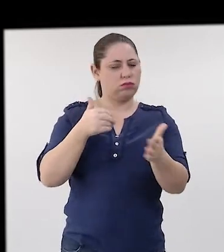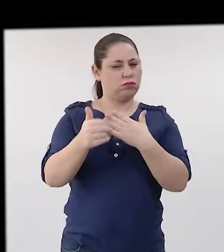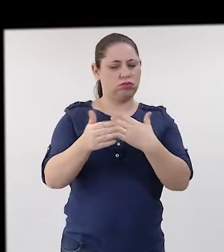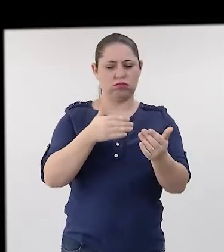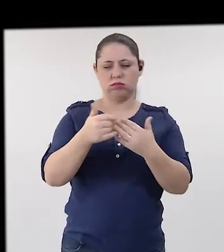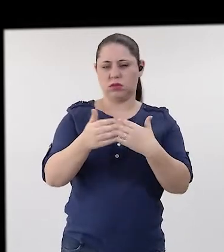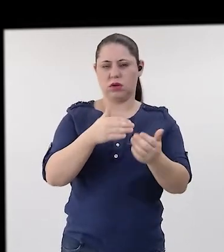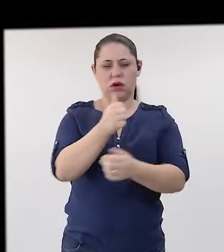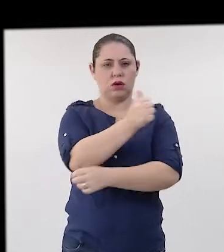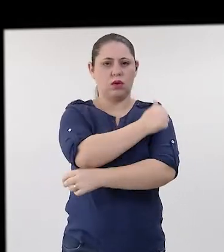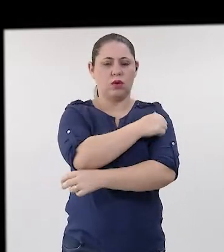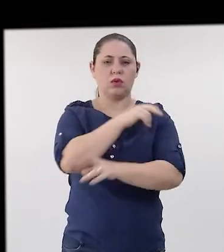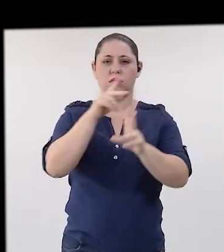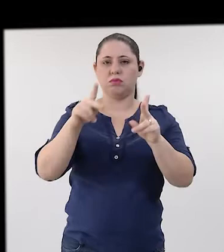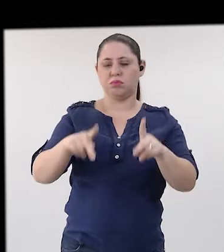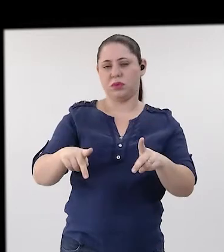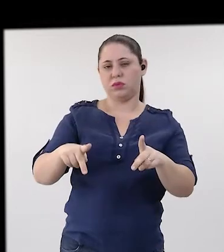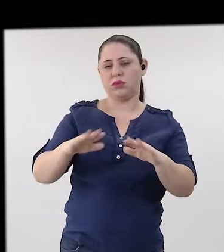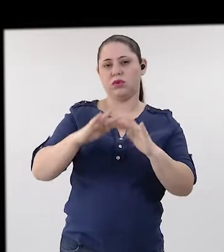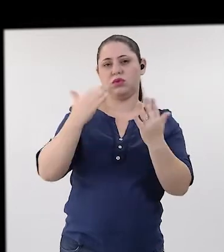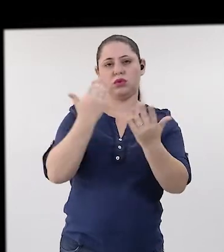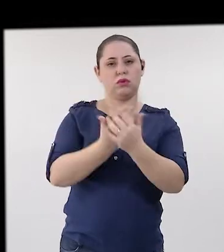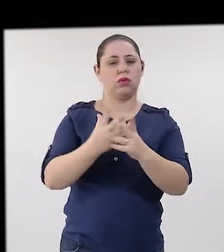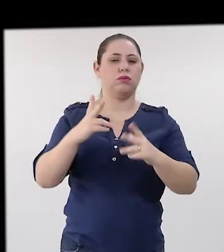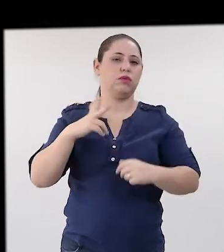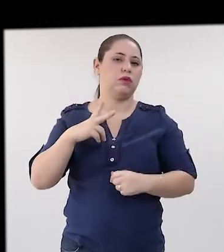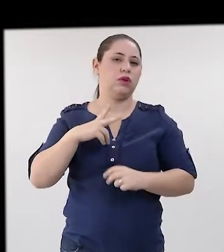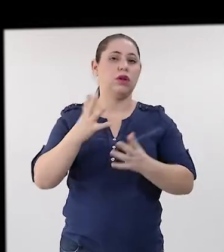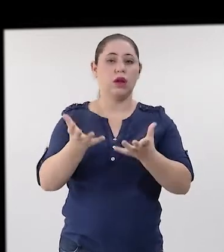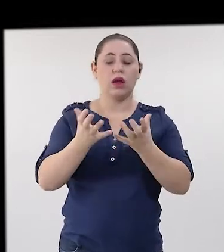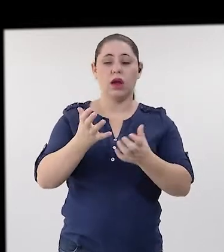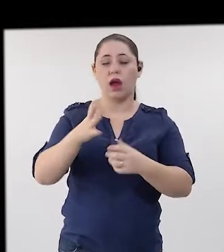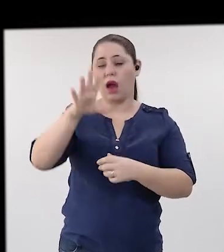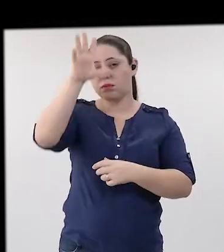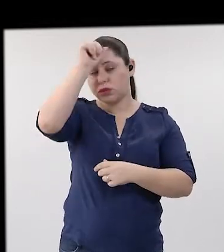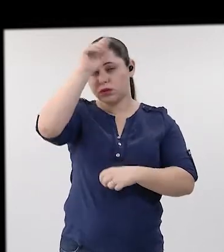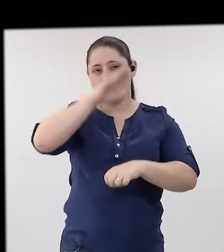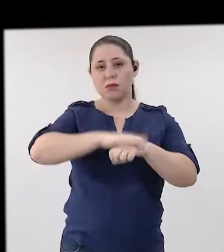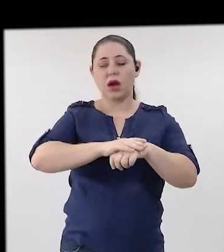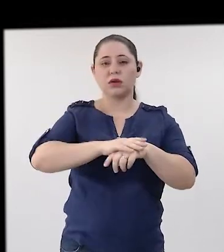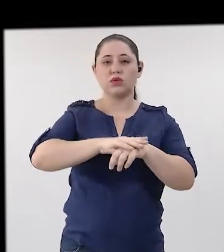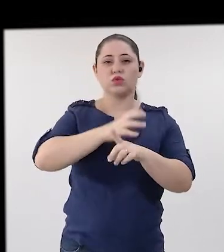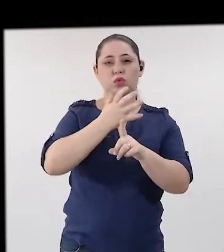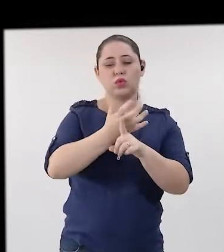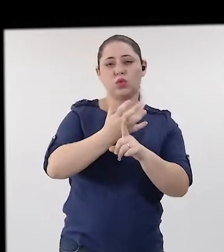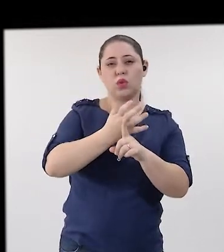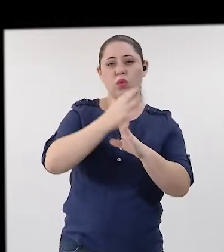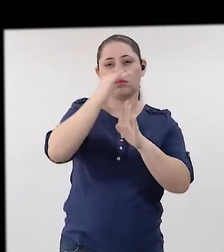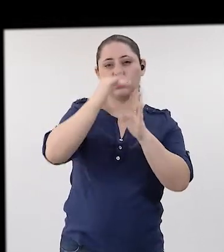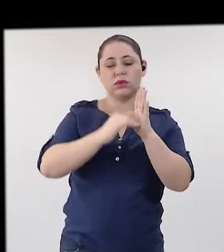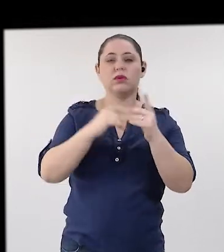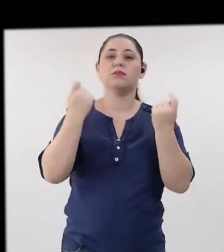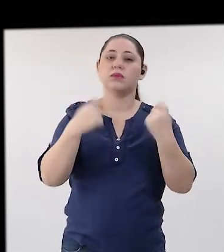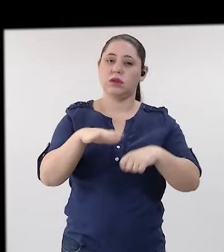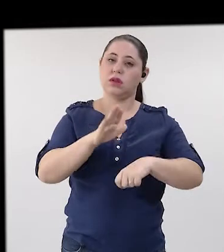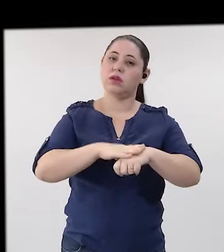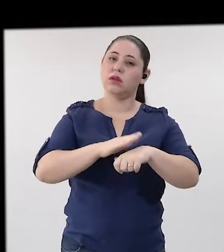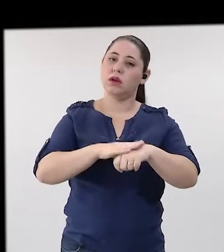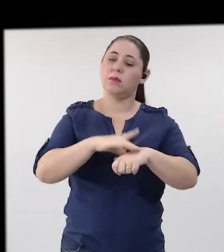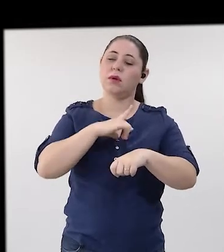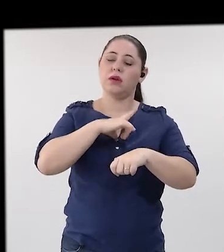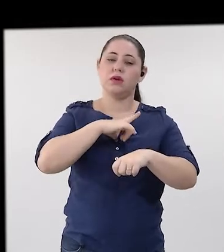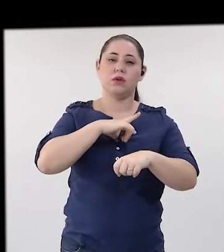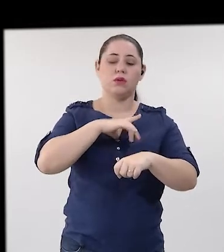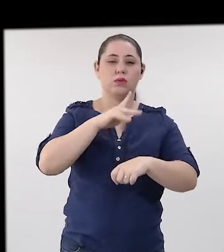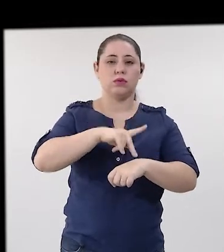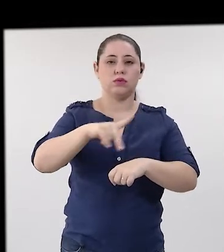acessível para qualquer estudante, seja de escola pública ou particular, que tenha interesse em aprender mais com esses conteúdos. Lembrando que a gente sempre precisa